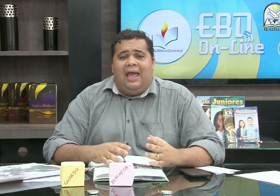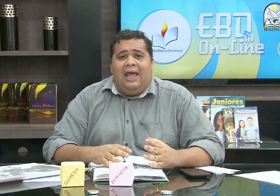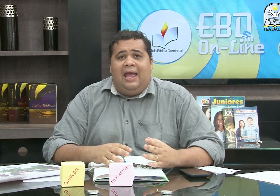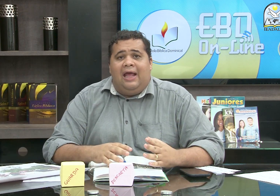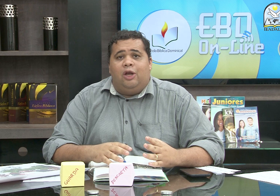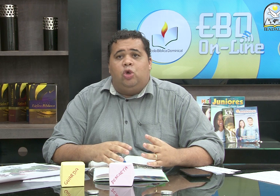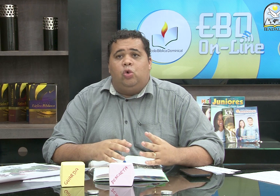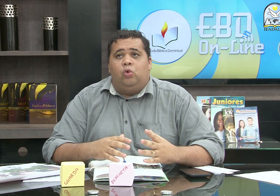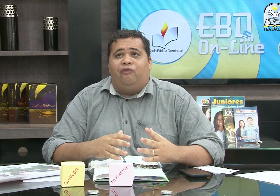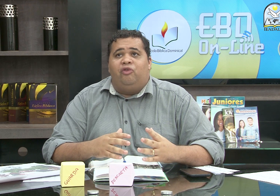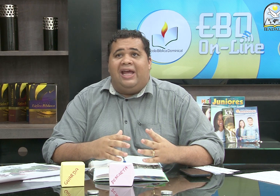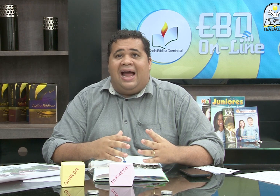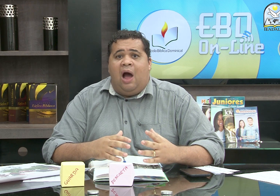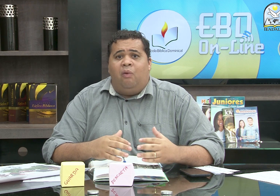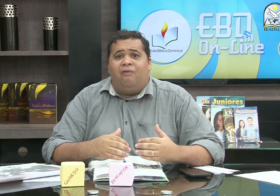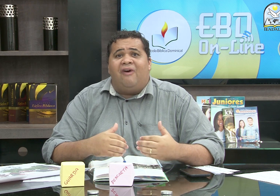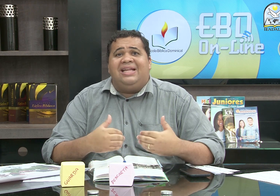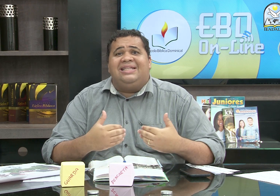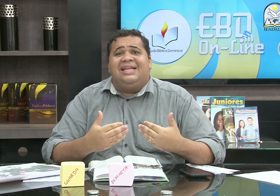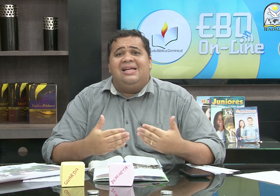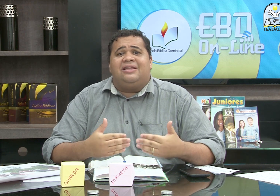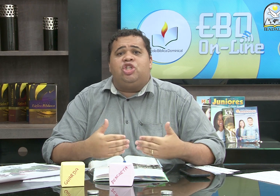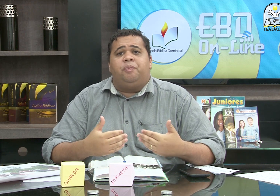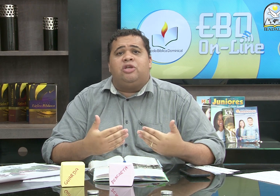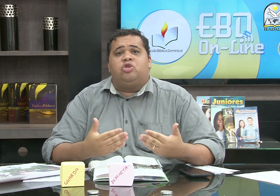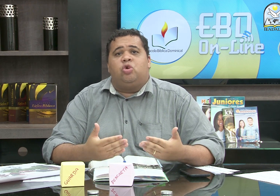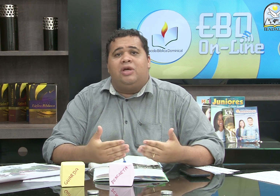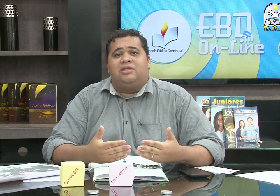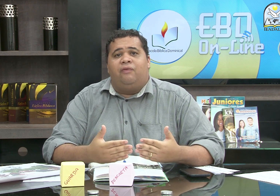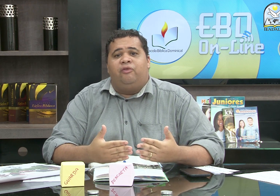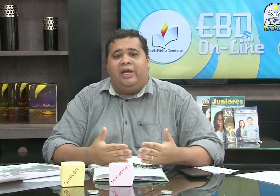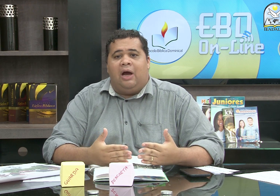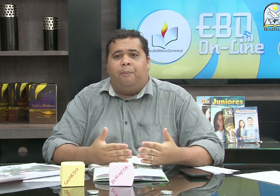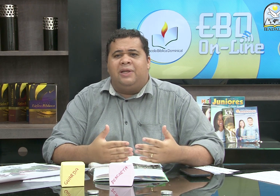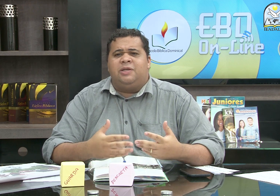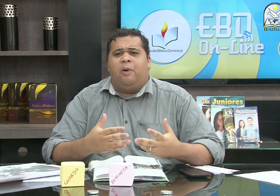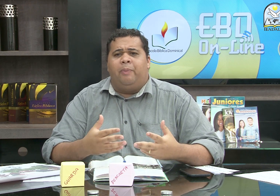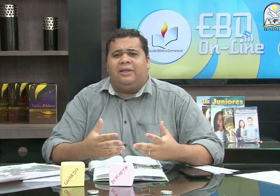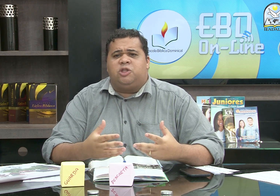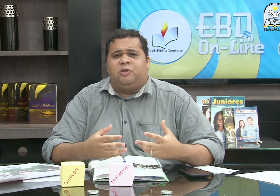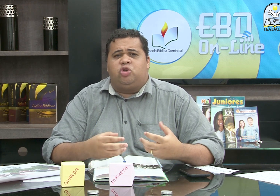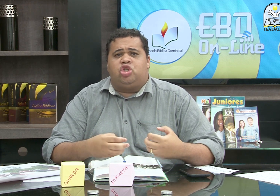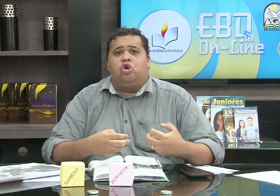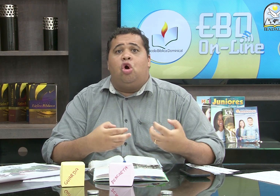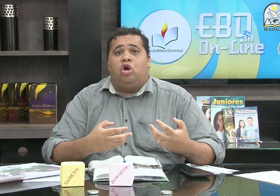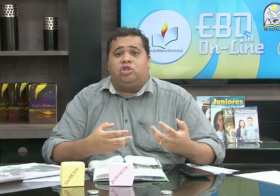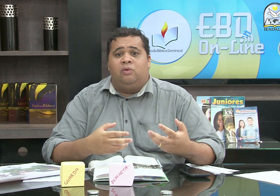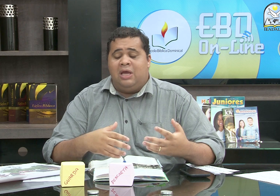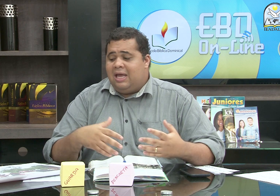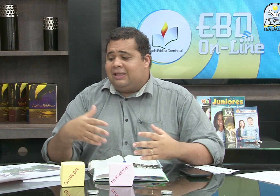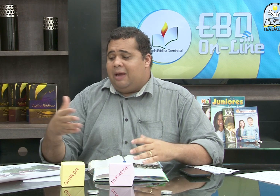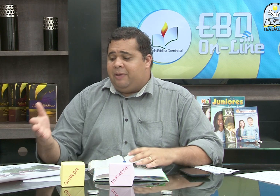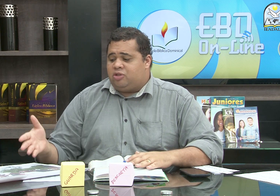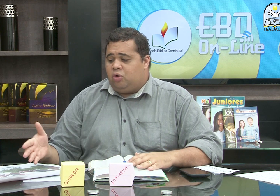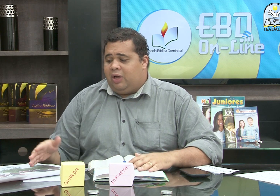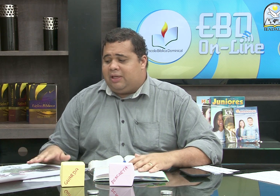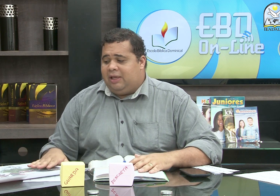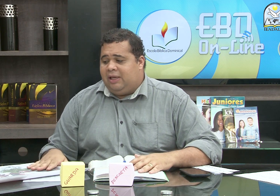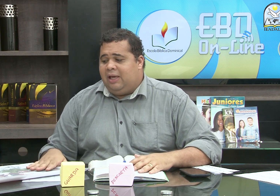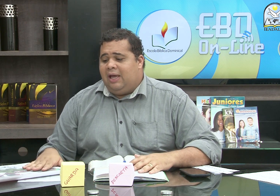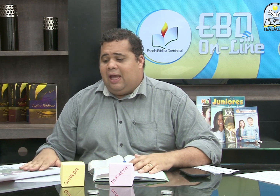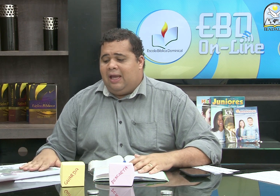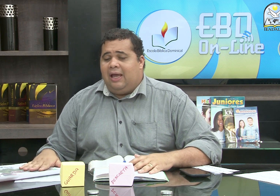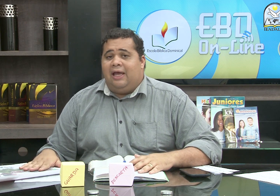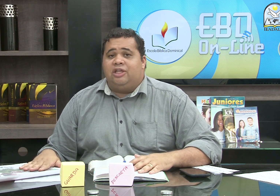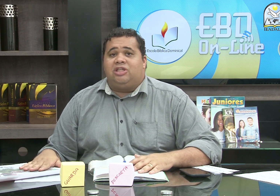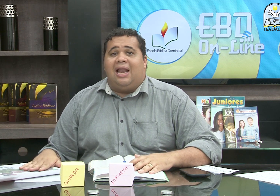eh no funeral vai tantas pessoas ao funeral Principalmente as pessoas que gostam da pessoa que